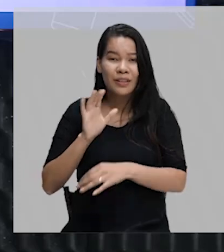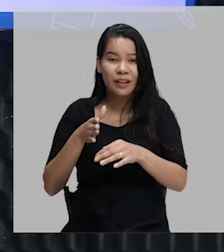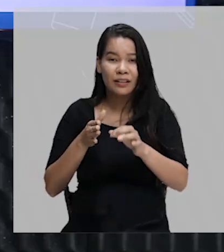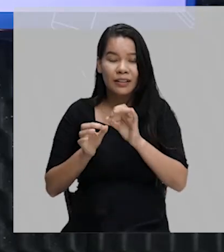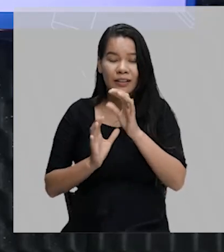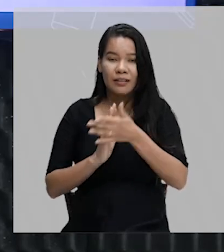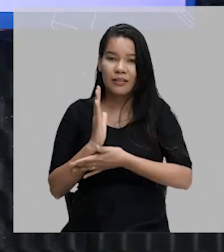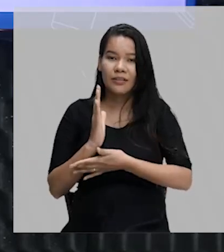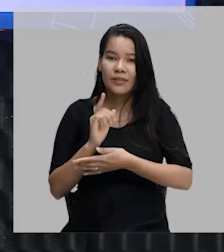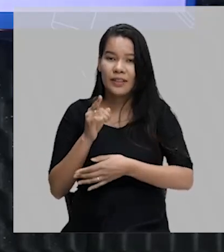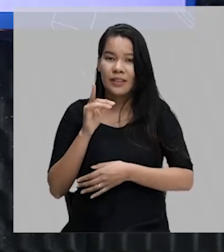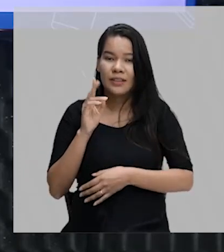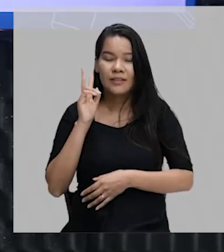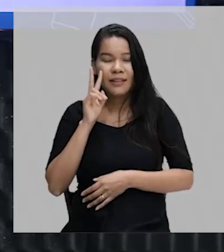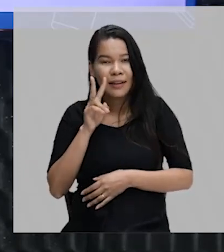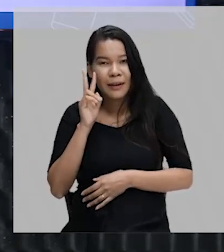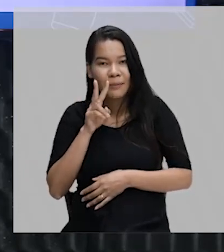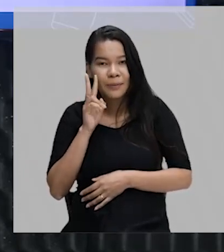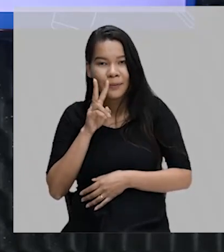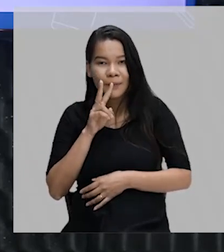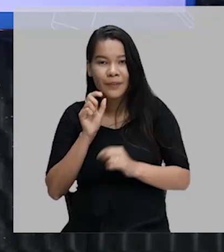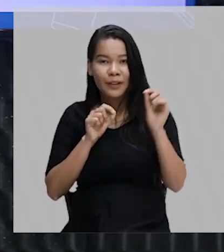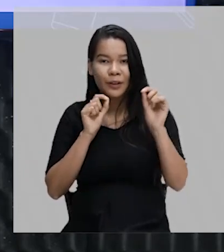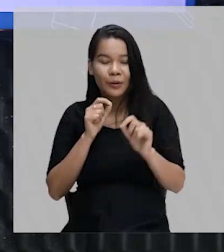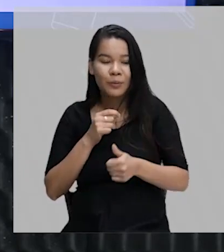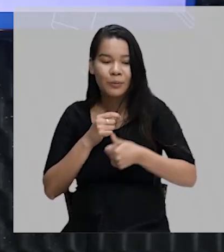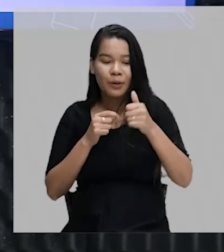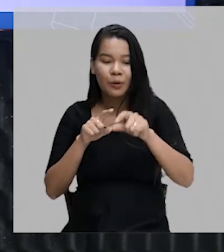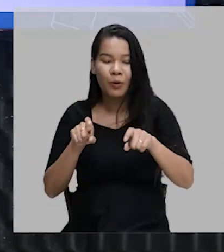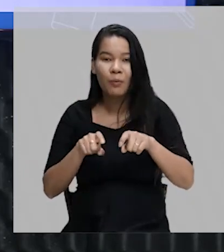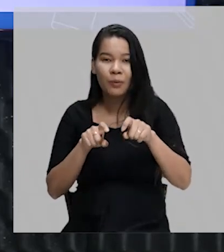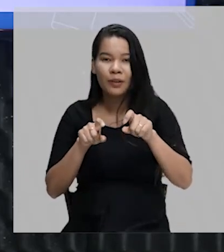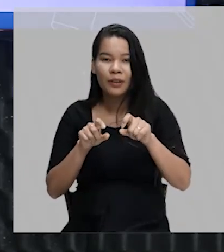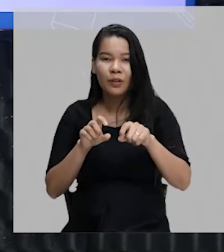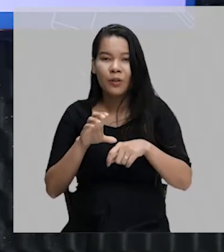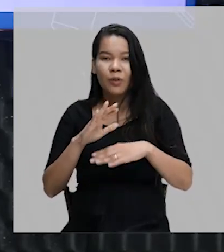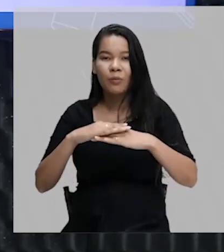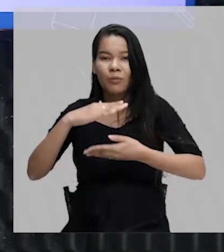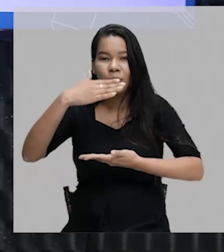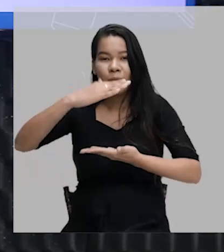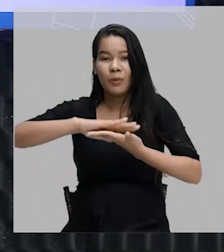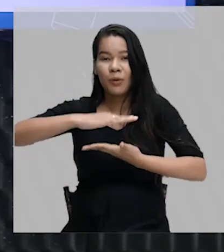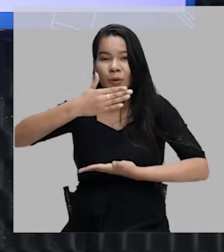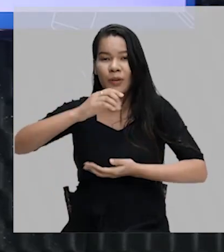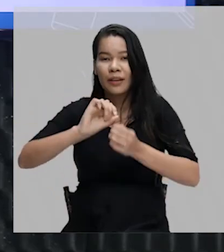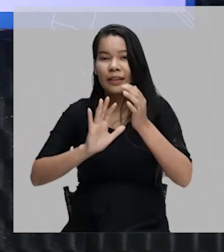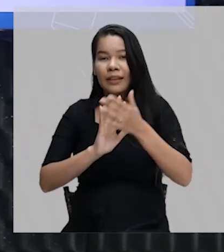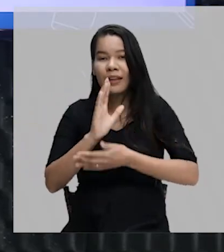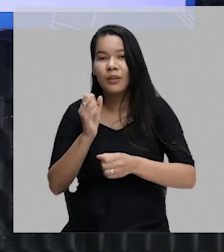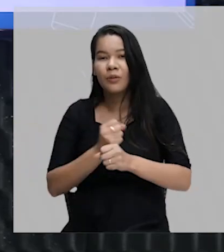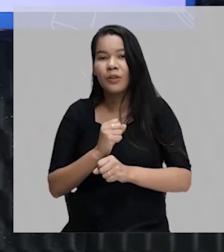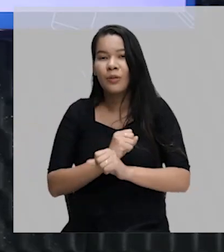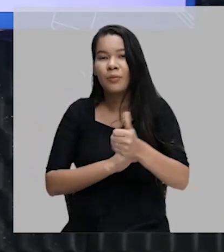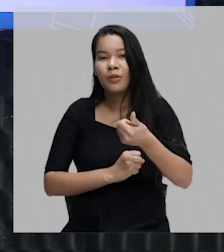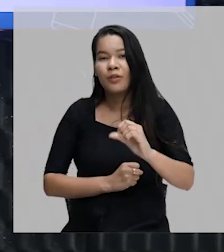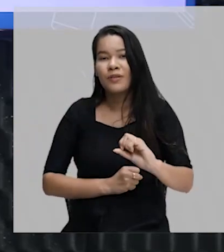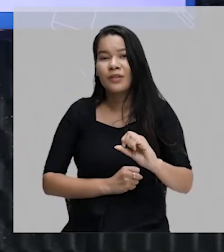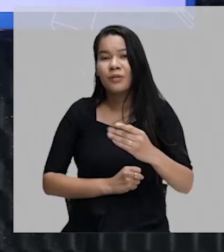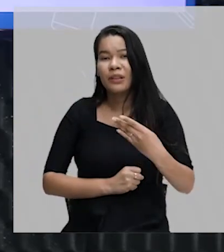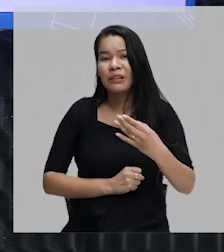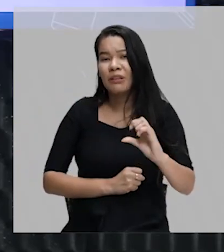sabem, lembram que o primeiro computador foi criado em 1949, 46 por